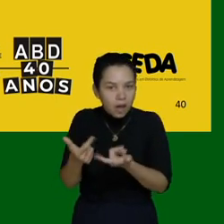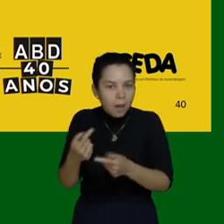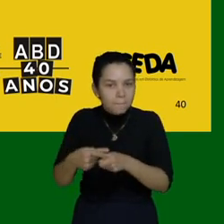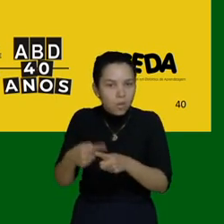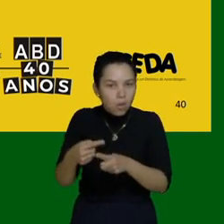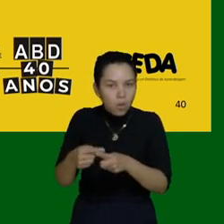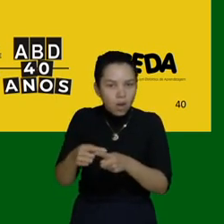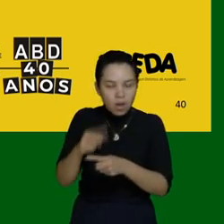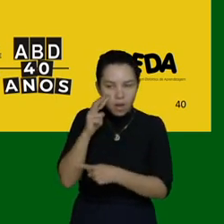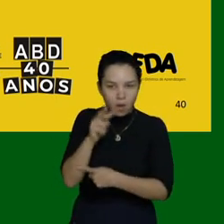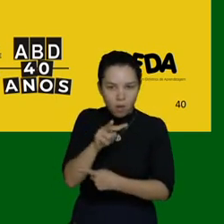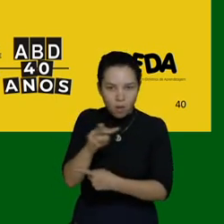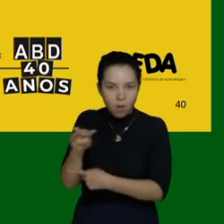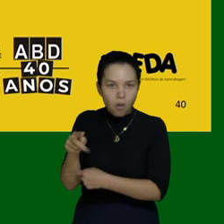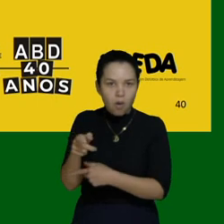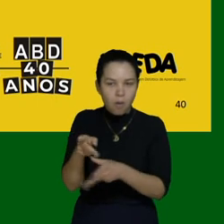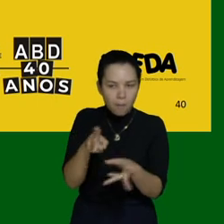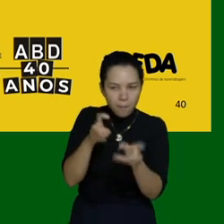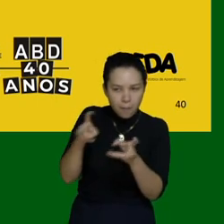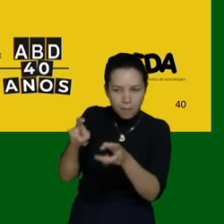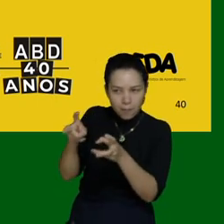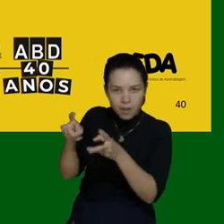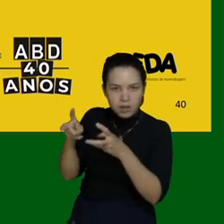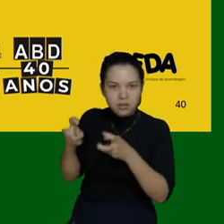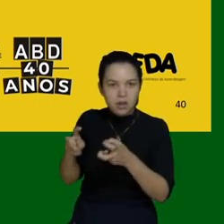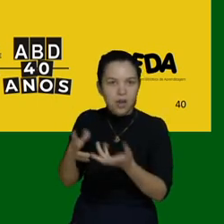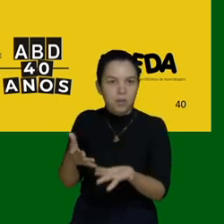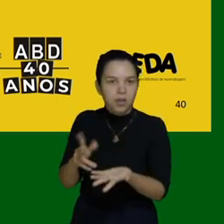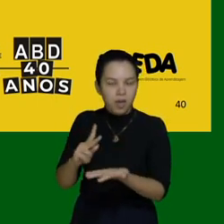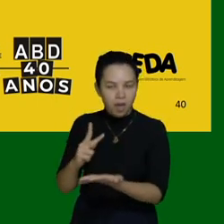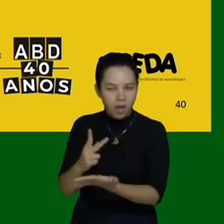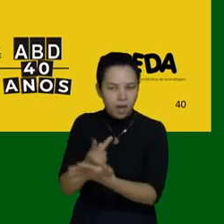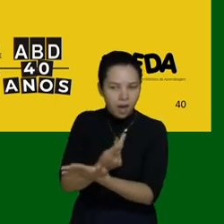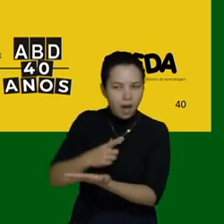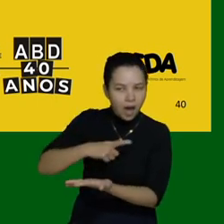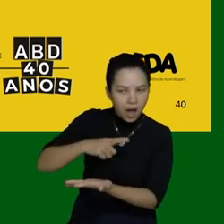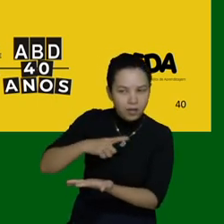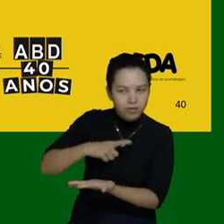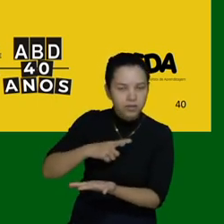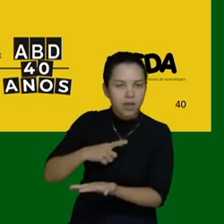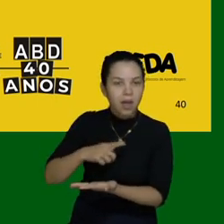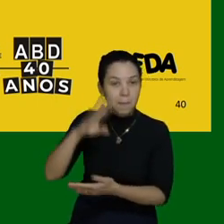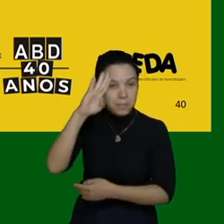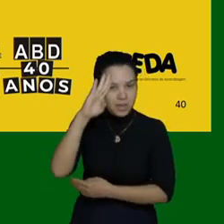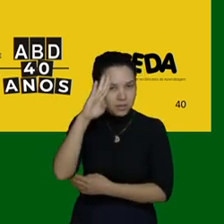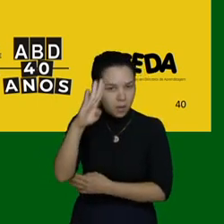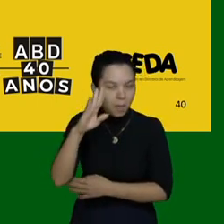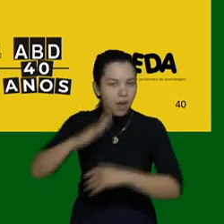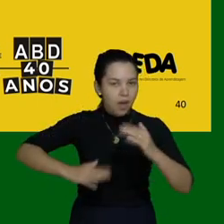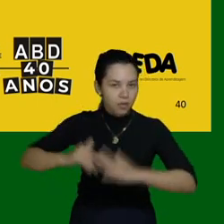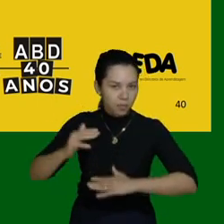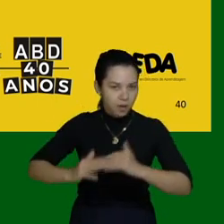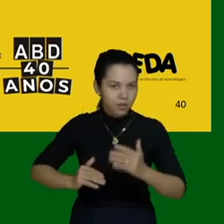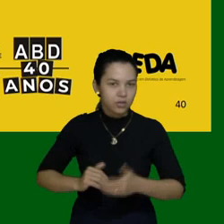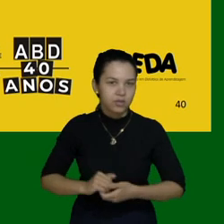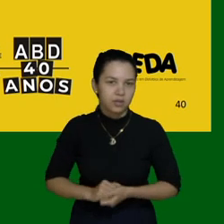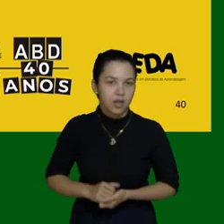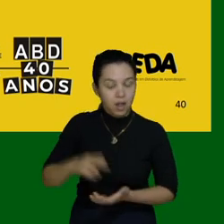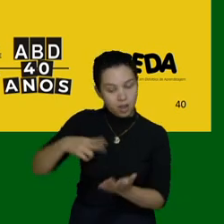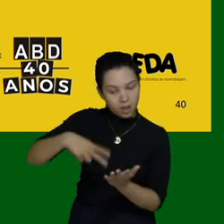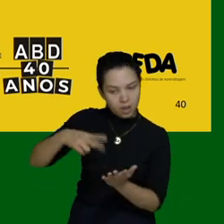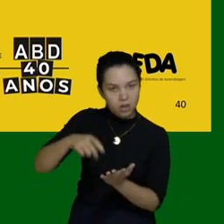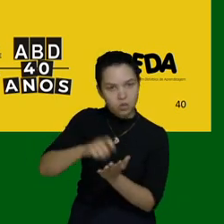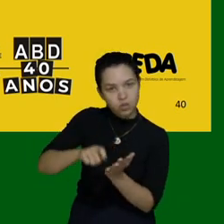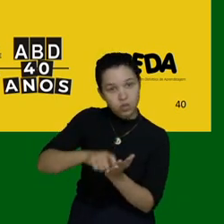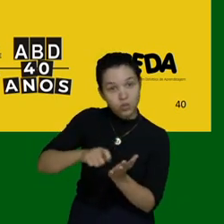observadores então eles percebem muito o erro do outro principalmente na atividade prática na leitura escrita